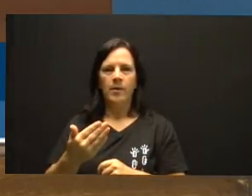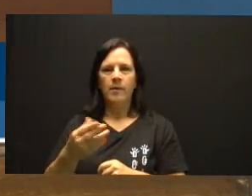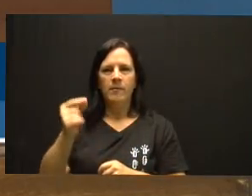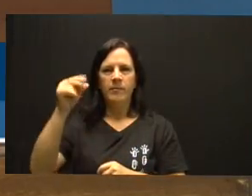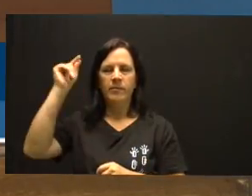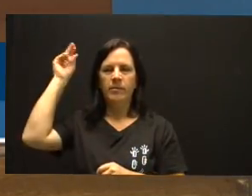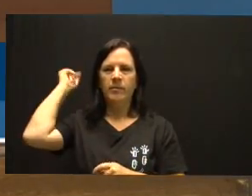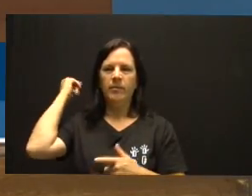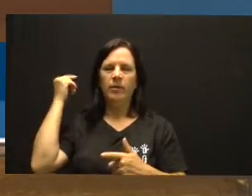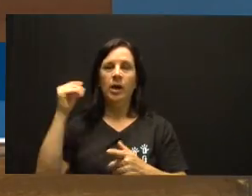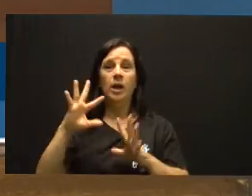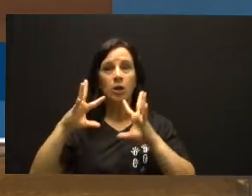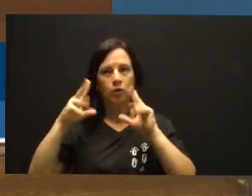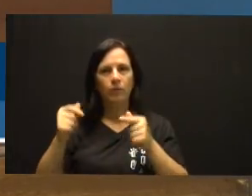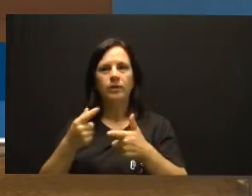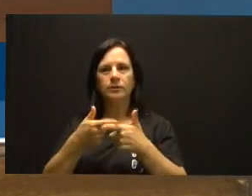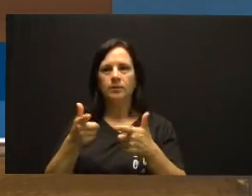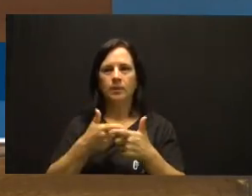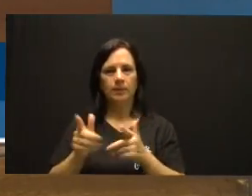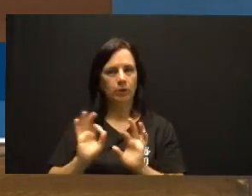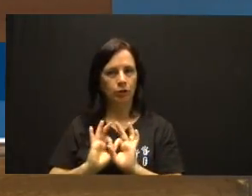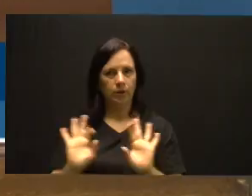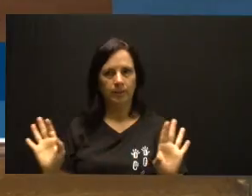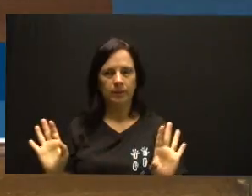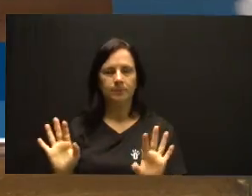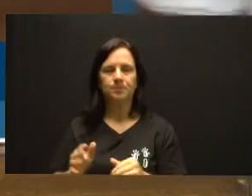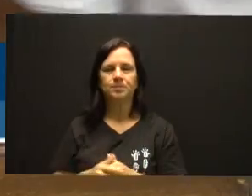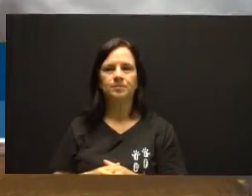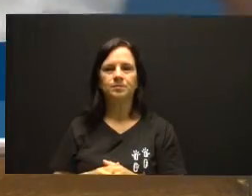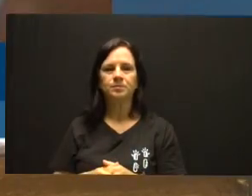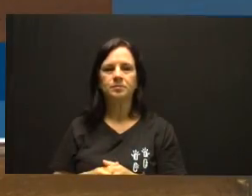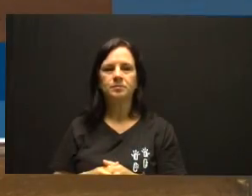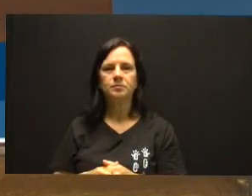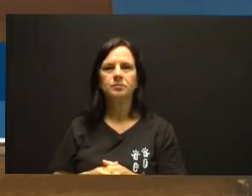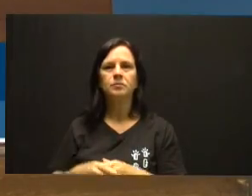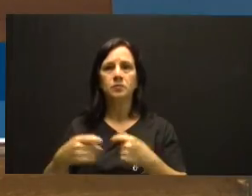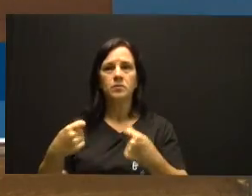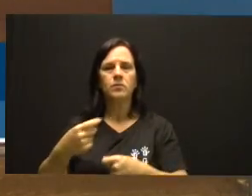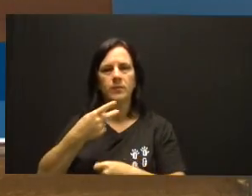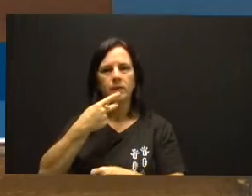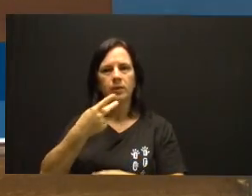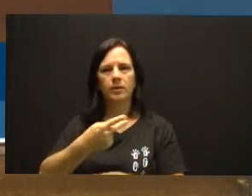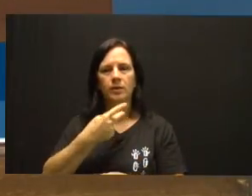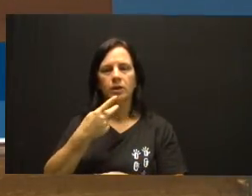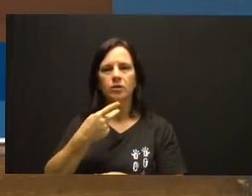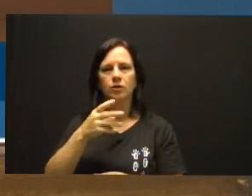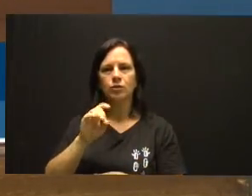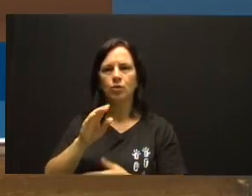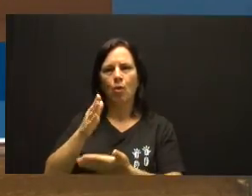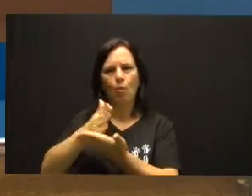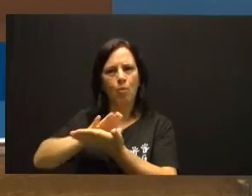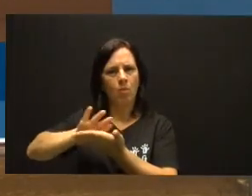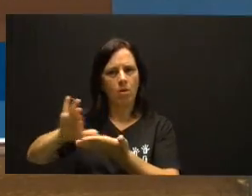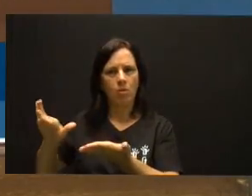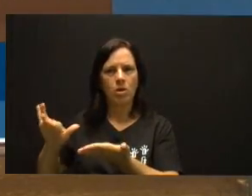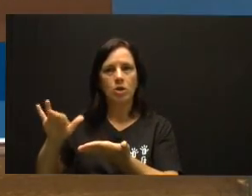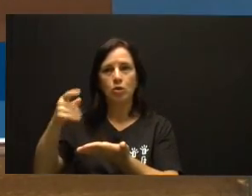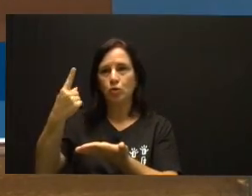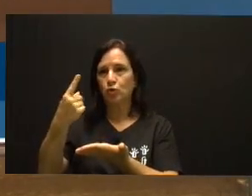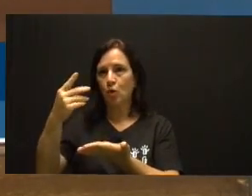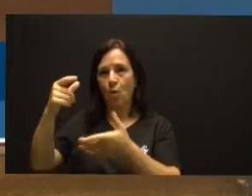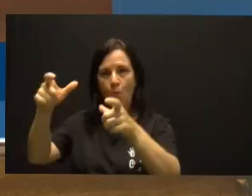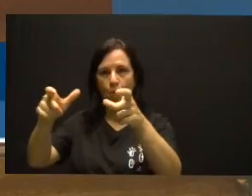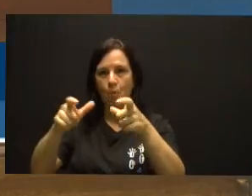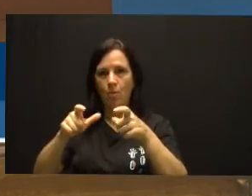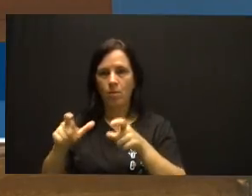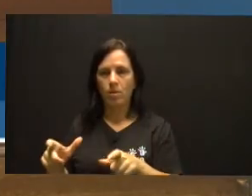tempo esse problema. Vale ressaltar que não é um caso isolado, apenas de um bairro, e